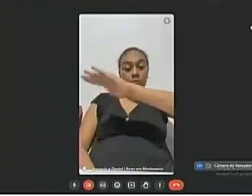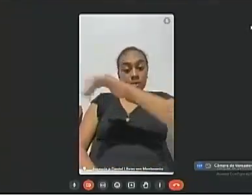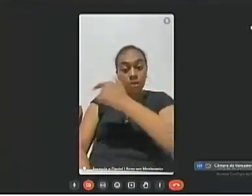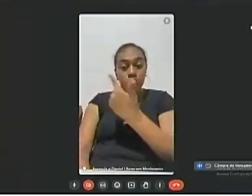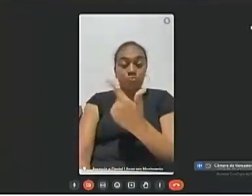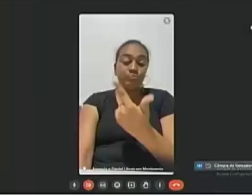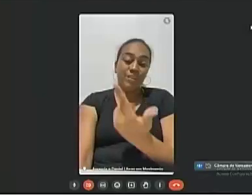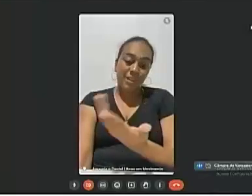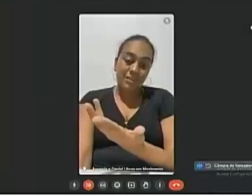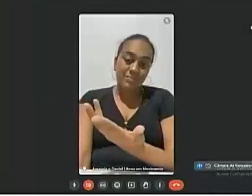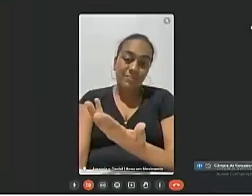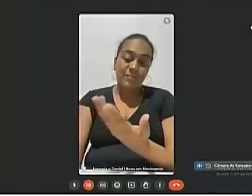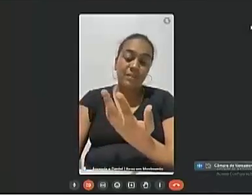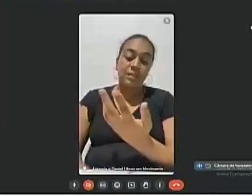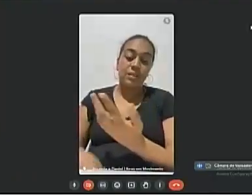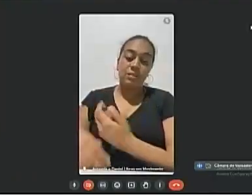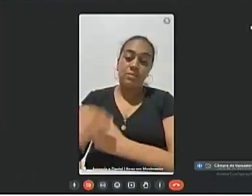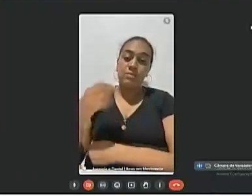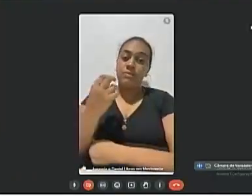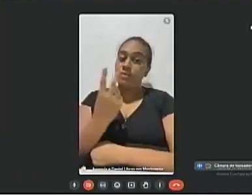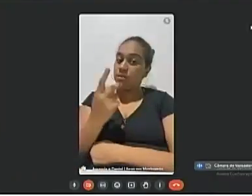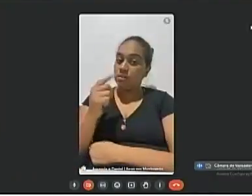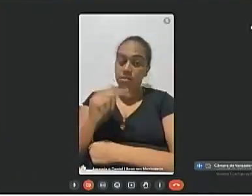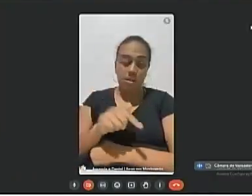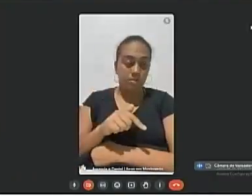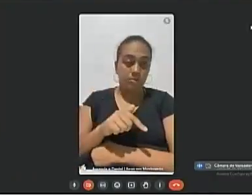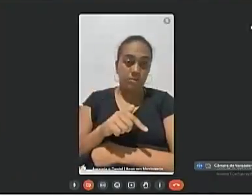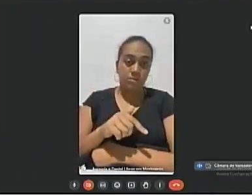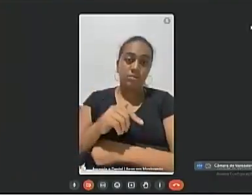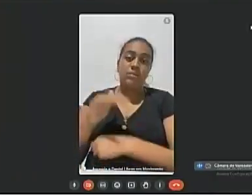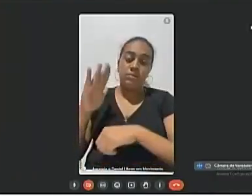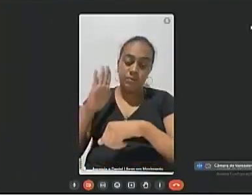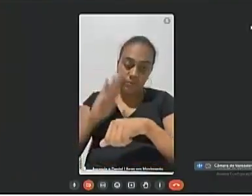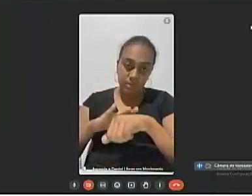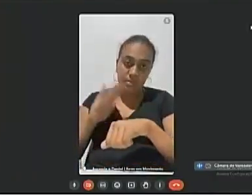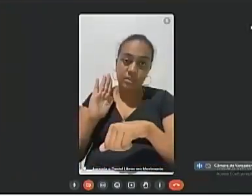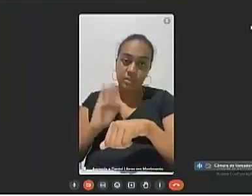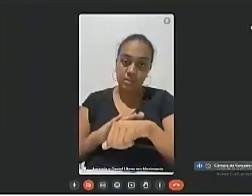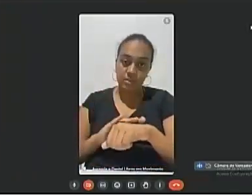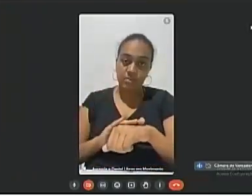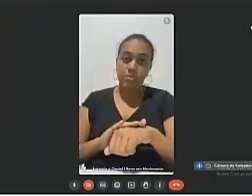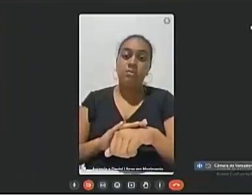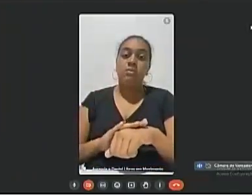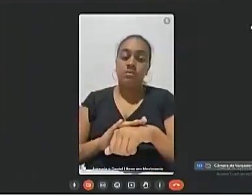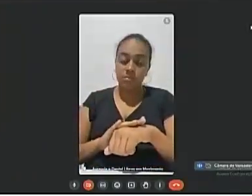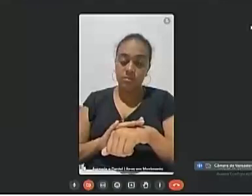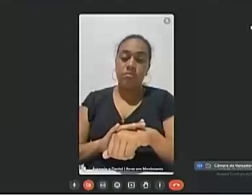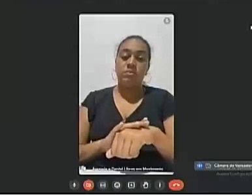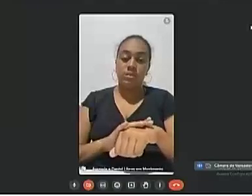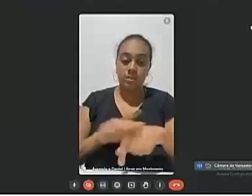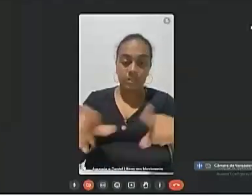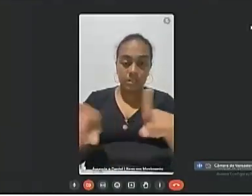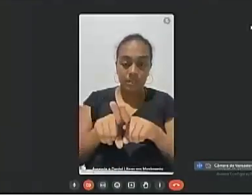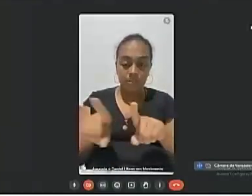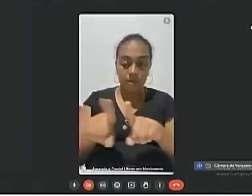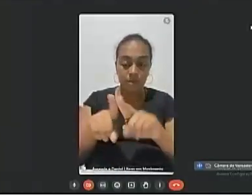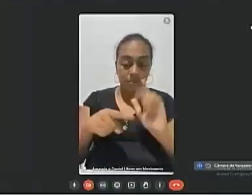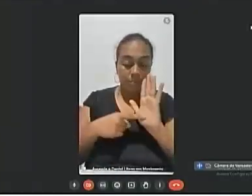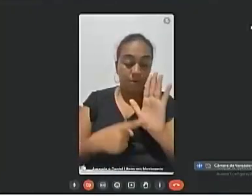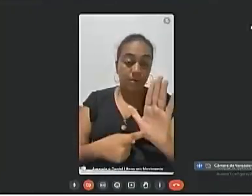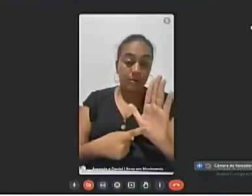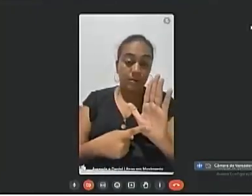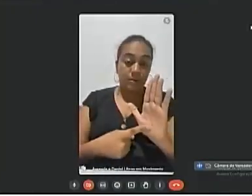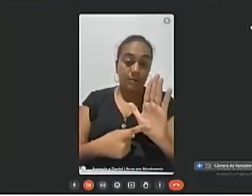né? Mas 27 não faz, então faltaria 10. Mas se fizesse 27 quilômetros de canal e ainda conseguisse incorporar o que é a planilha de instalação escoa,